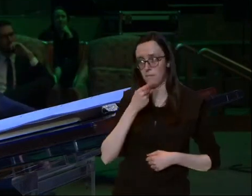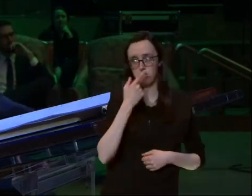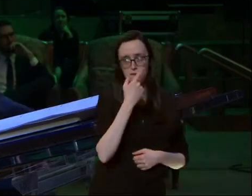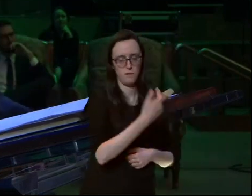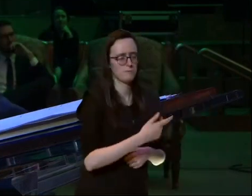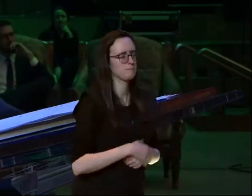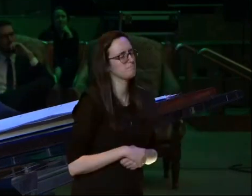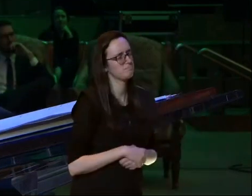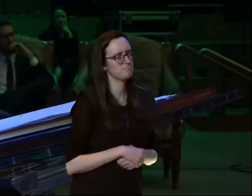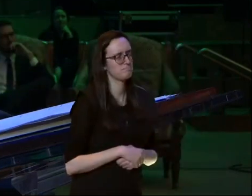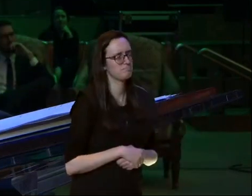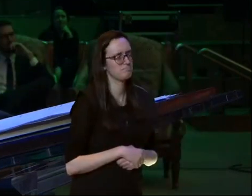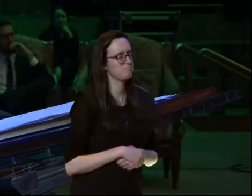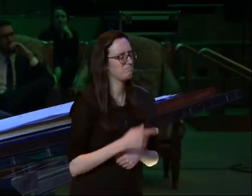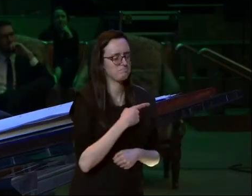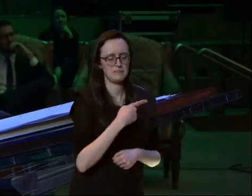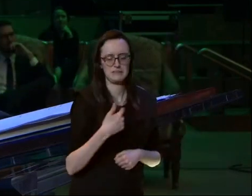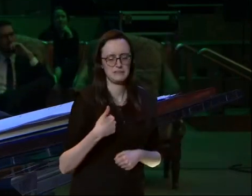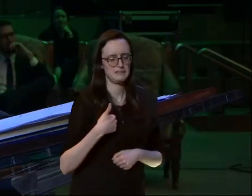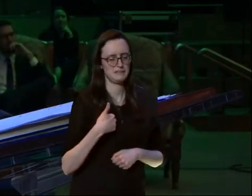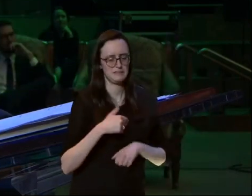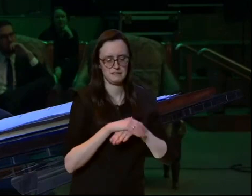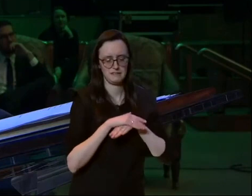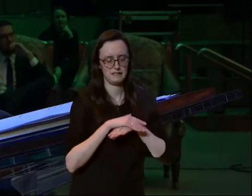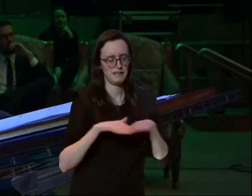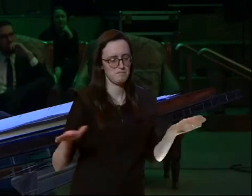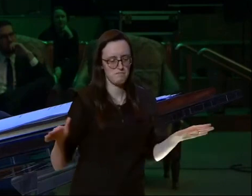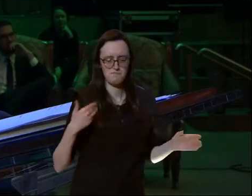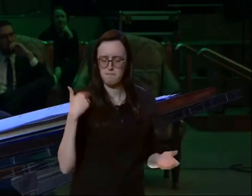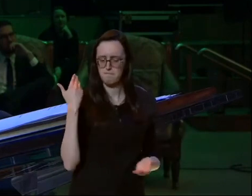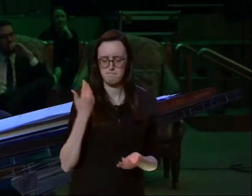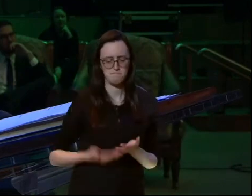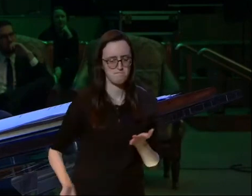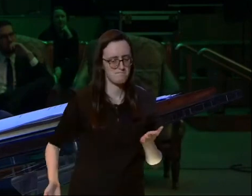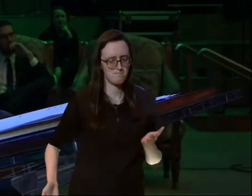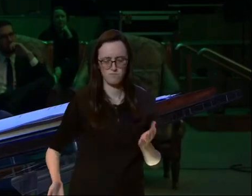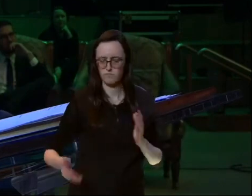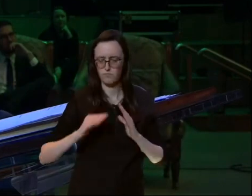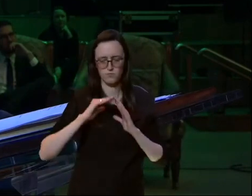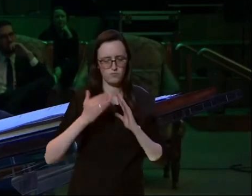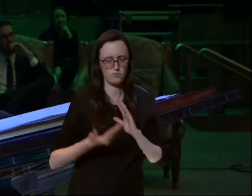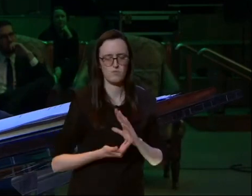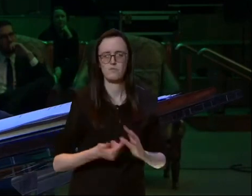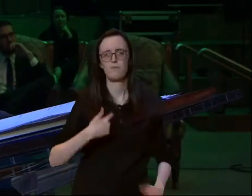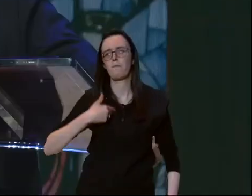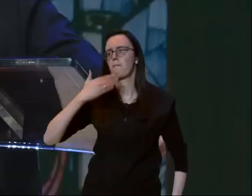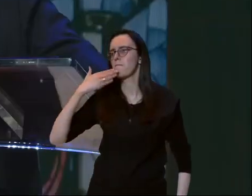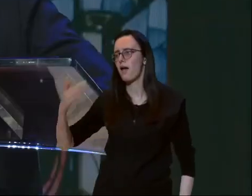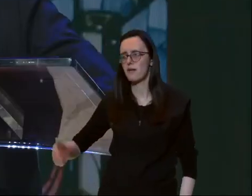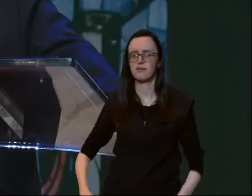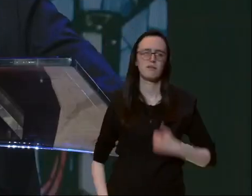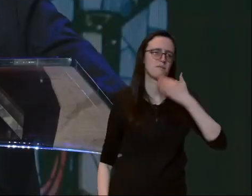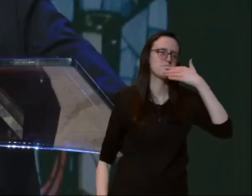pastor, perdi tudo, já recorri em todos os